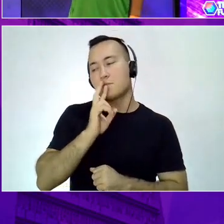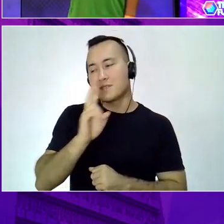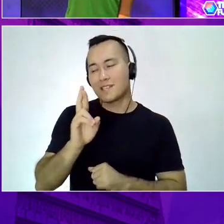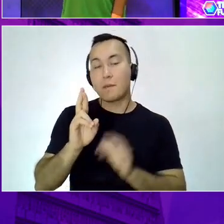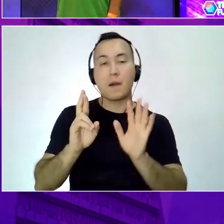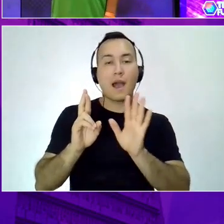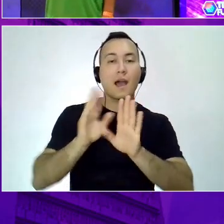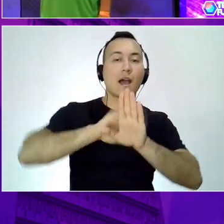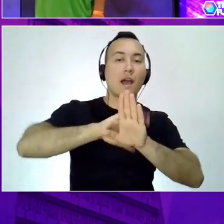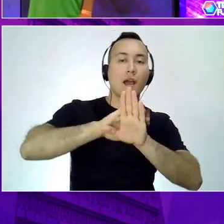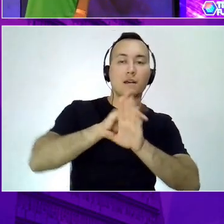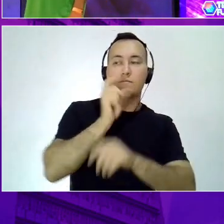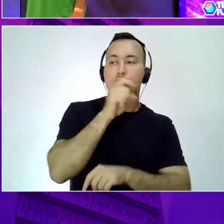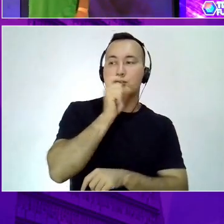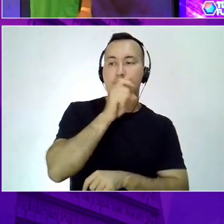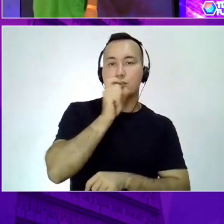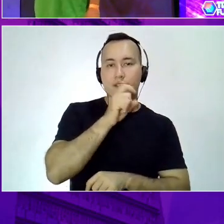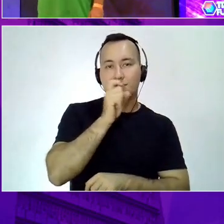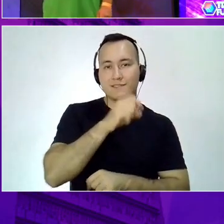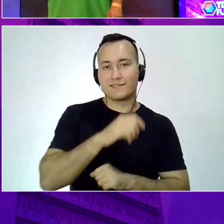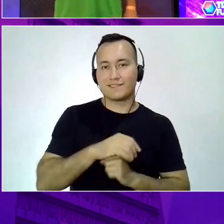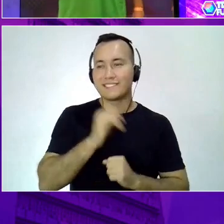Sim? Quando você vai entregar?